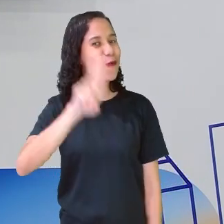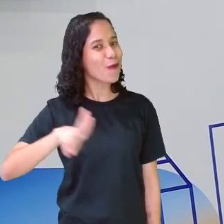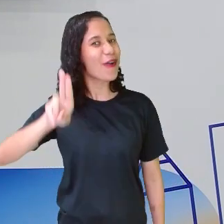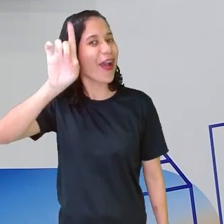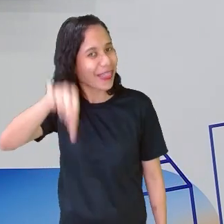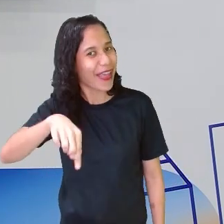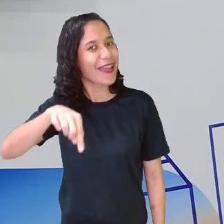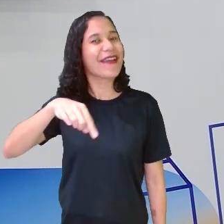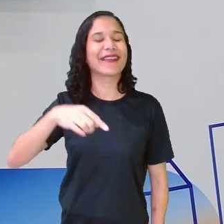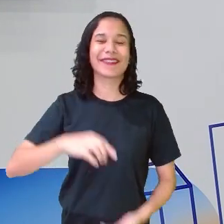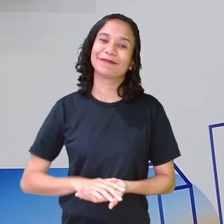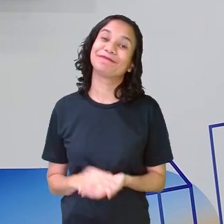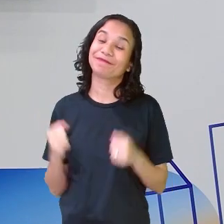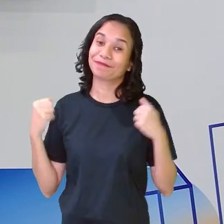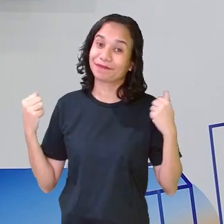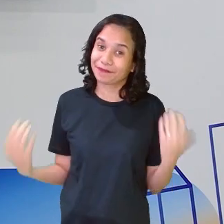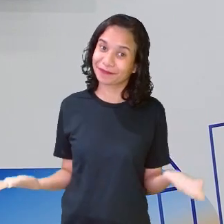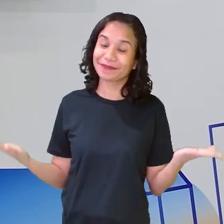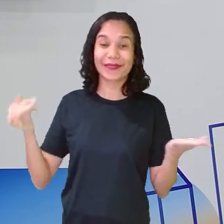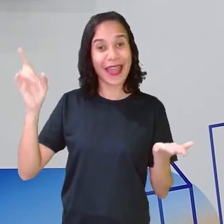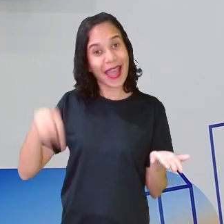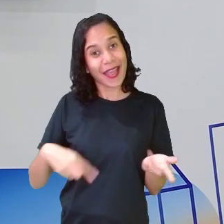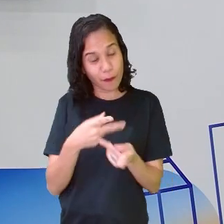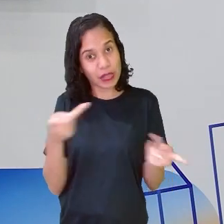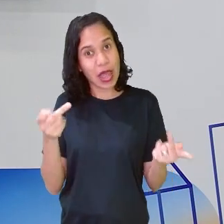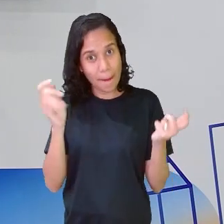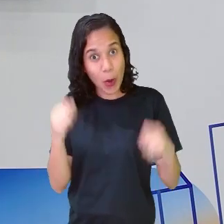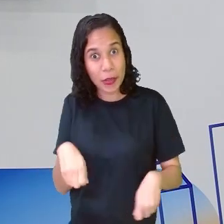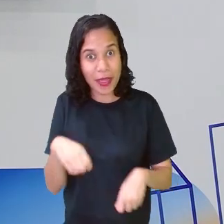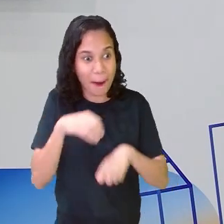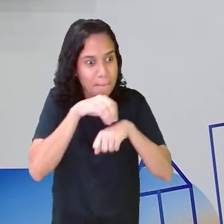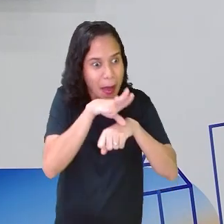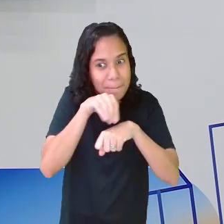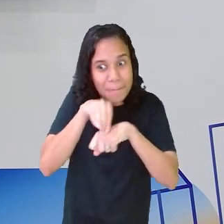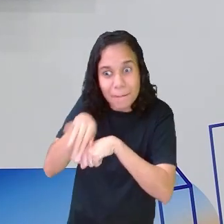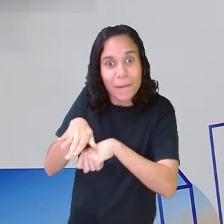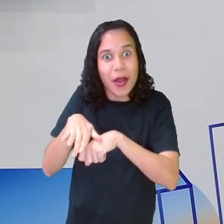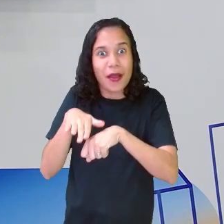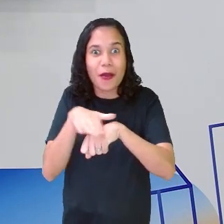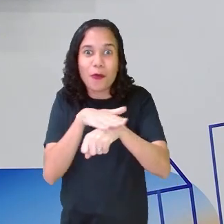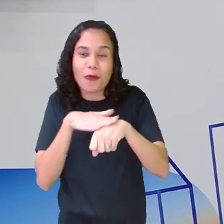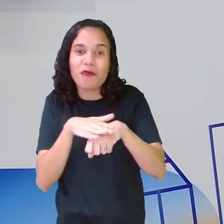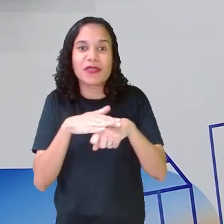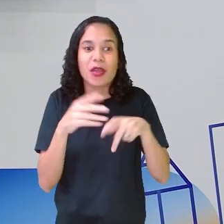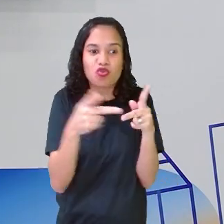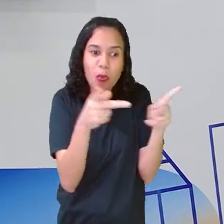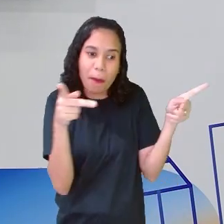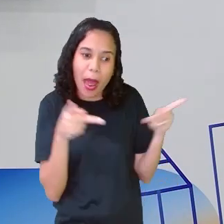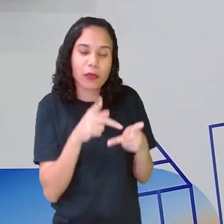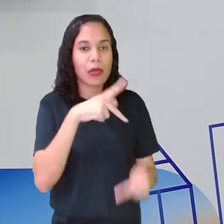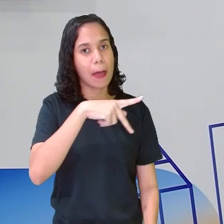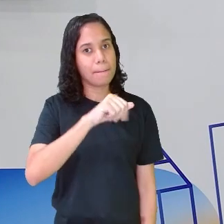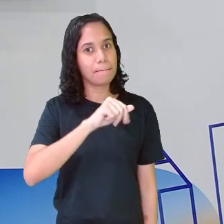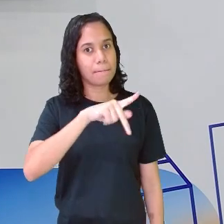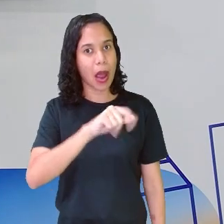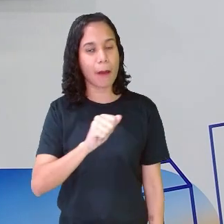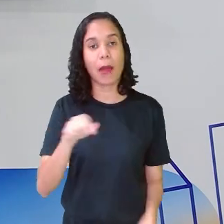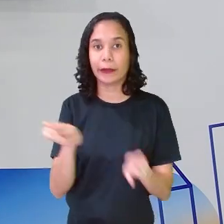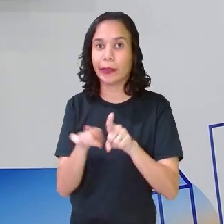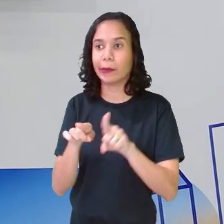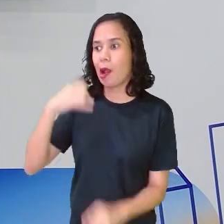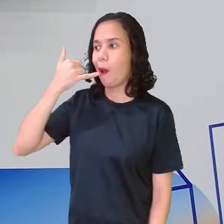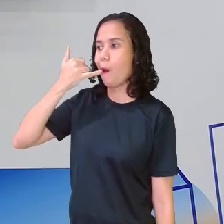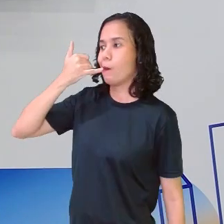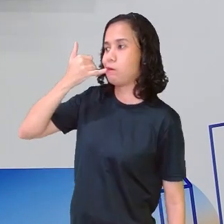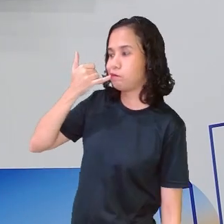né? Pois fica aí, agora você já pode contar. Falar do prato preferido, que é a papa, falar que ela fuma,